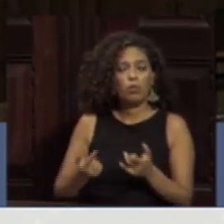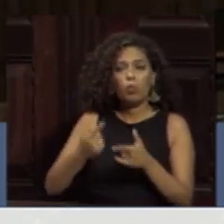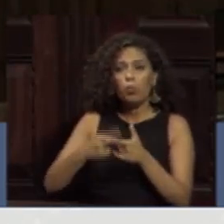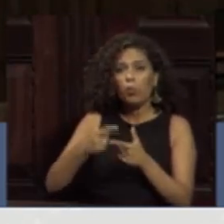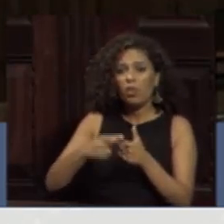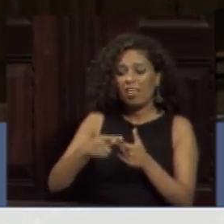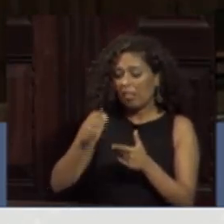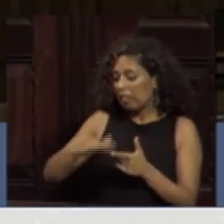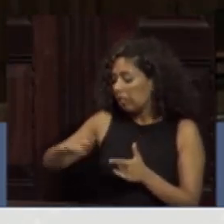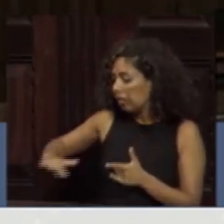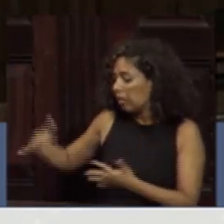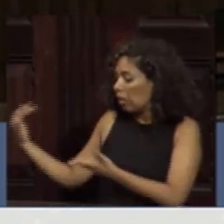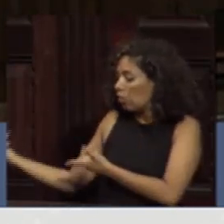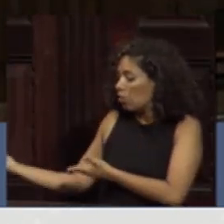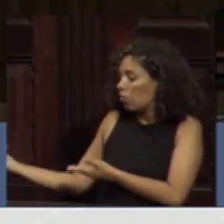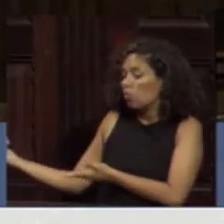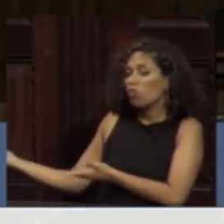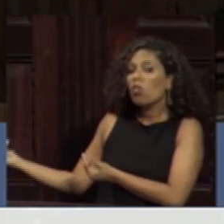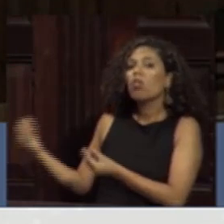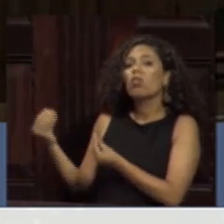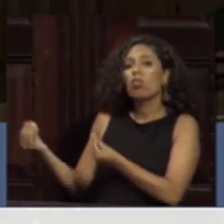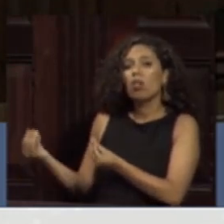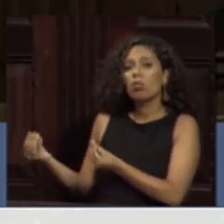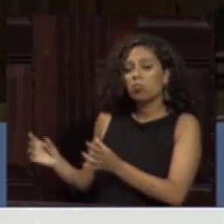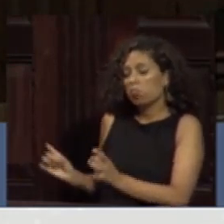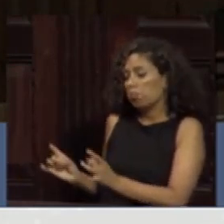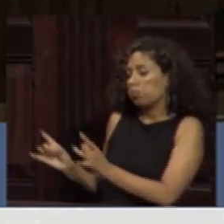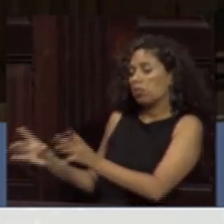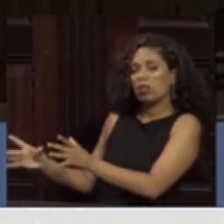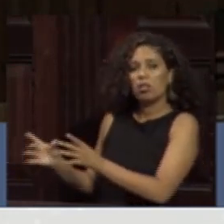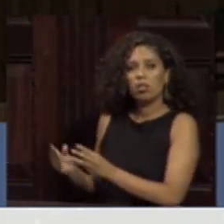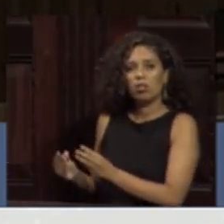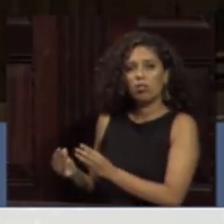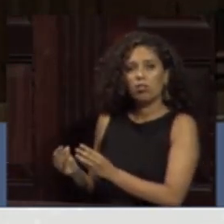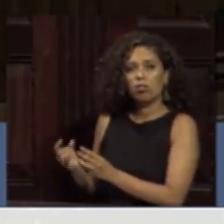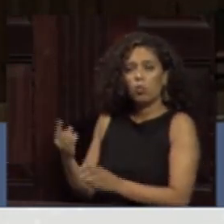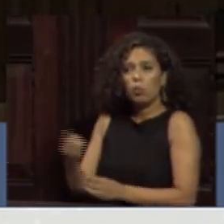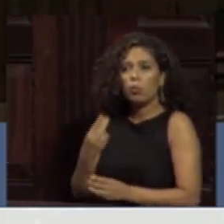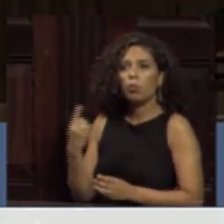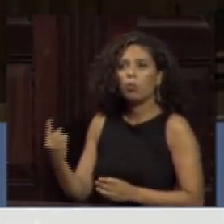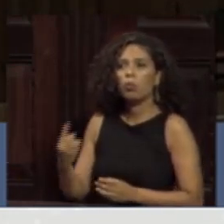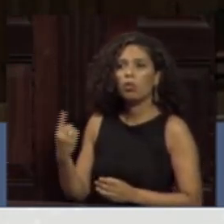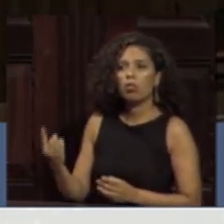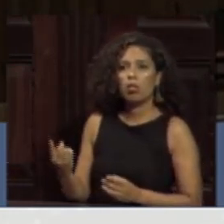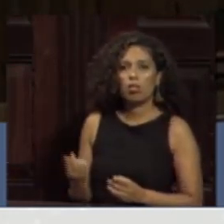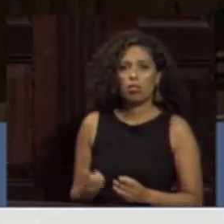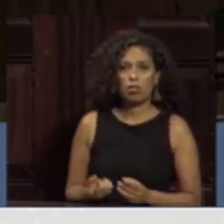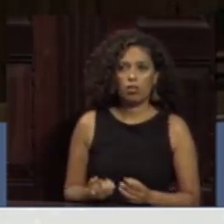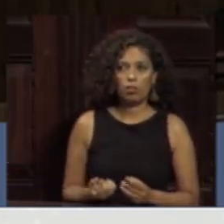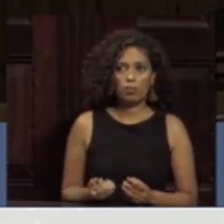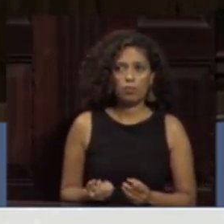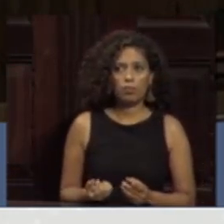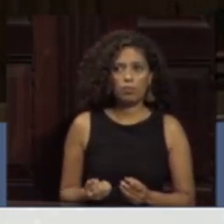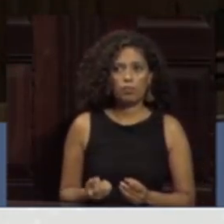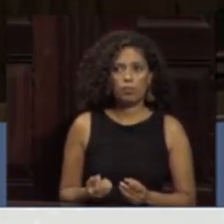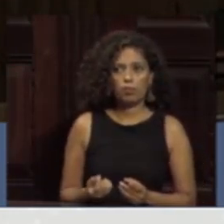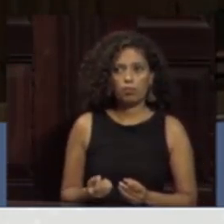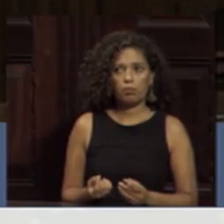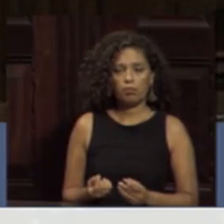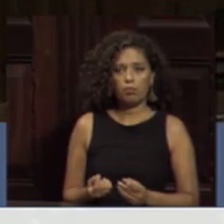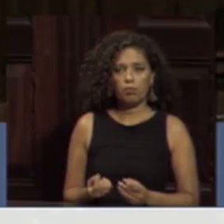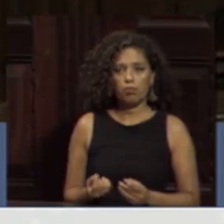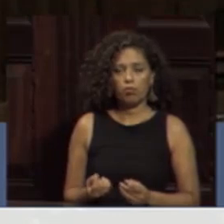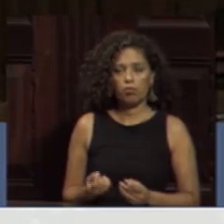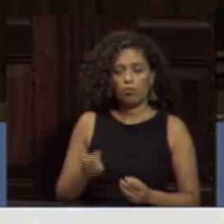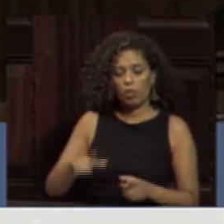crianças, adolescentes, desamparados por esse estado do Rio afora. Então, esse